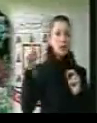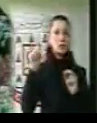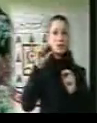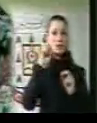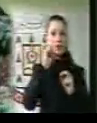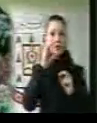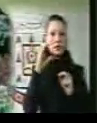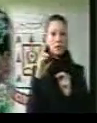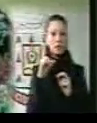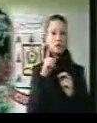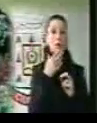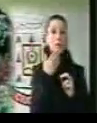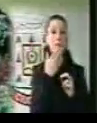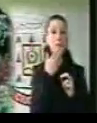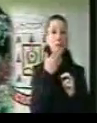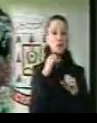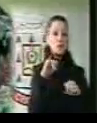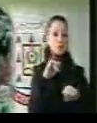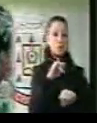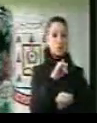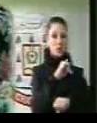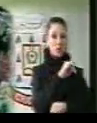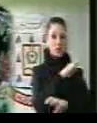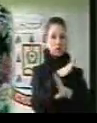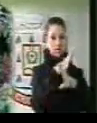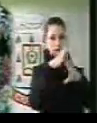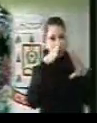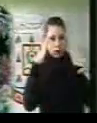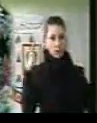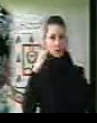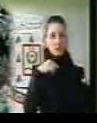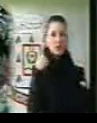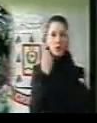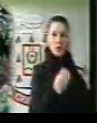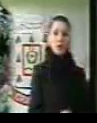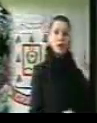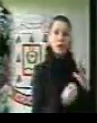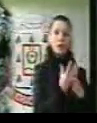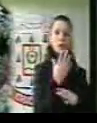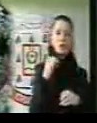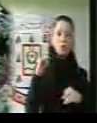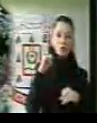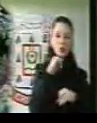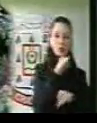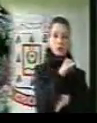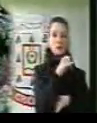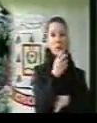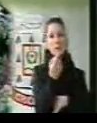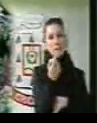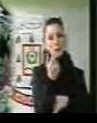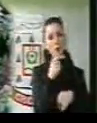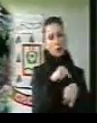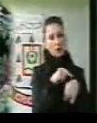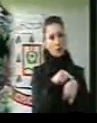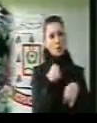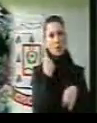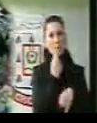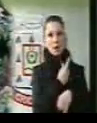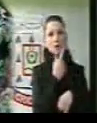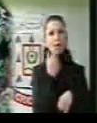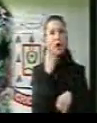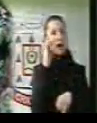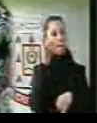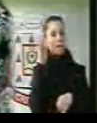estão reivindicando a ampliação do aeroporto. Aqui, nós inauguramos o aeroporto há pouco tempo. E a gente traz essa reflexão justamente